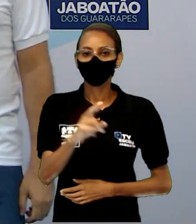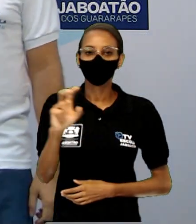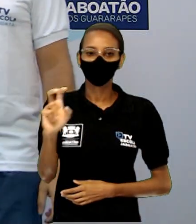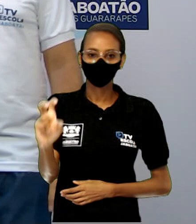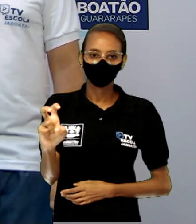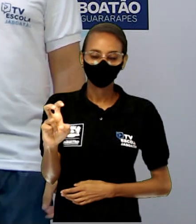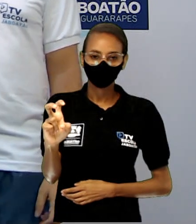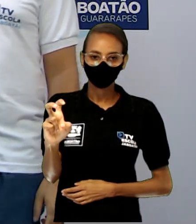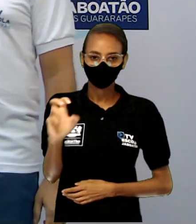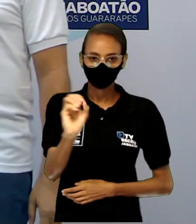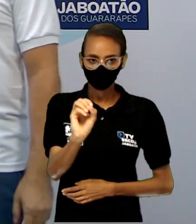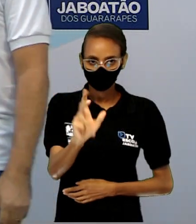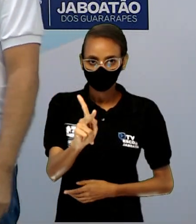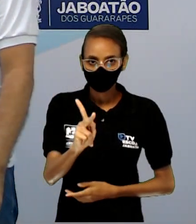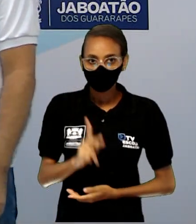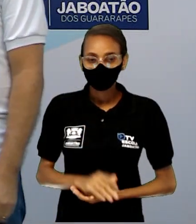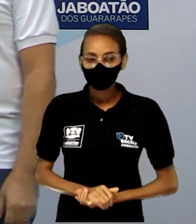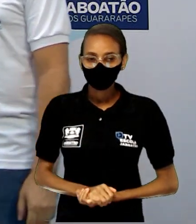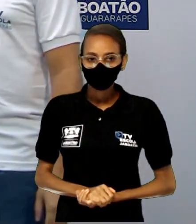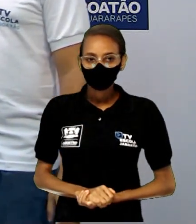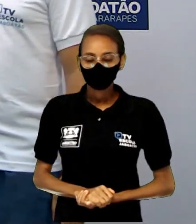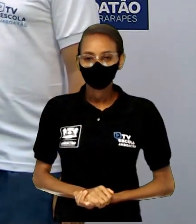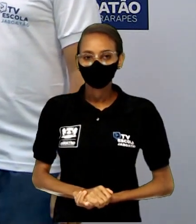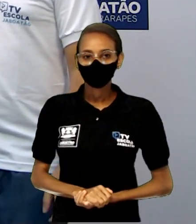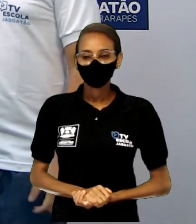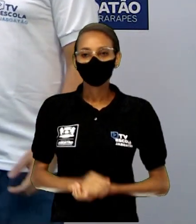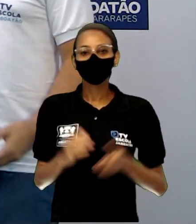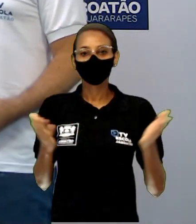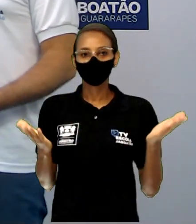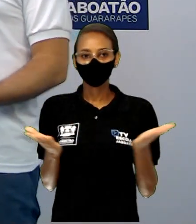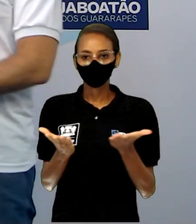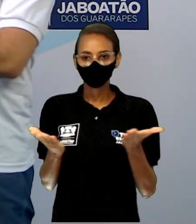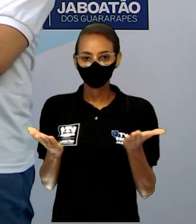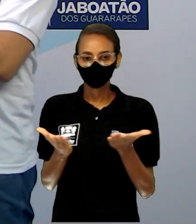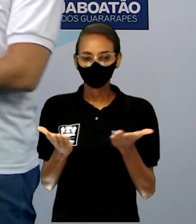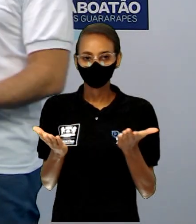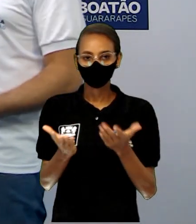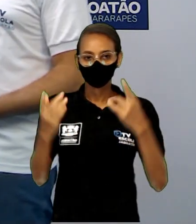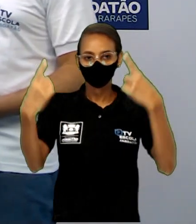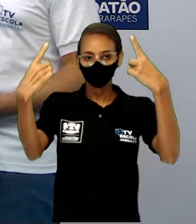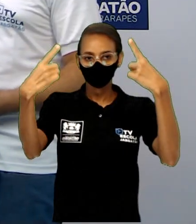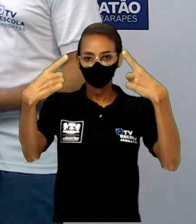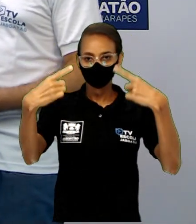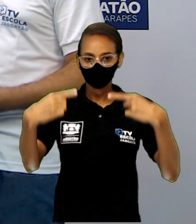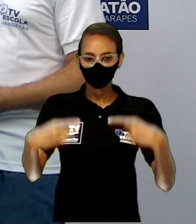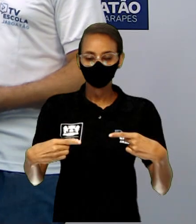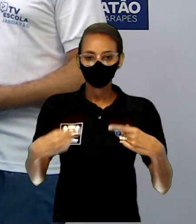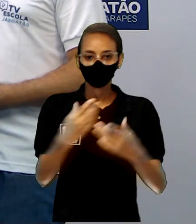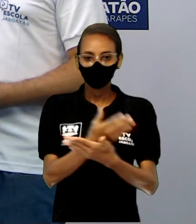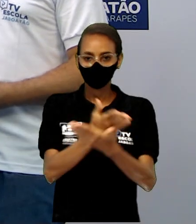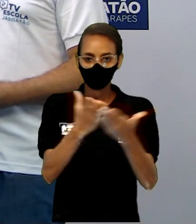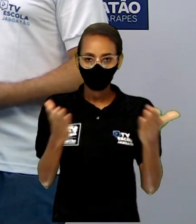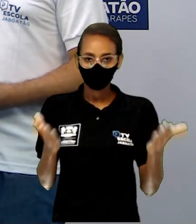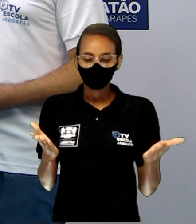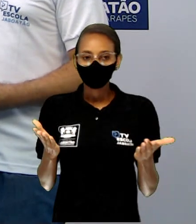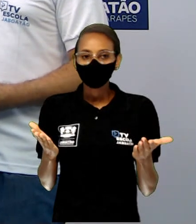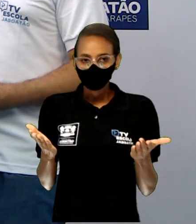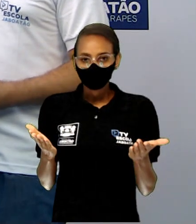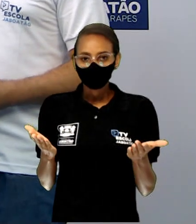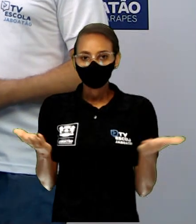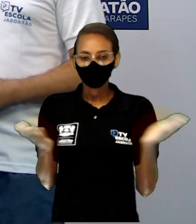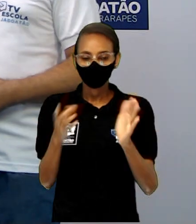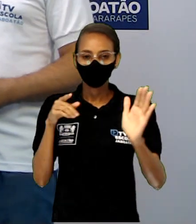é 2x. É igual, por isso aqui apareceu o sinal de igual, a 35. Resolvendo